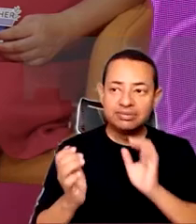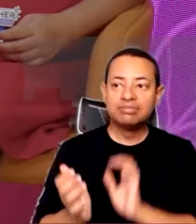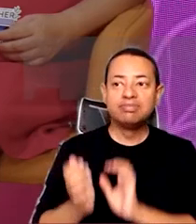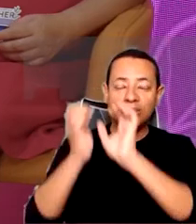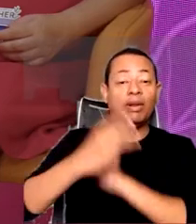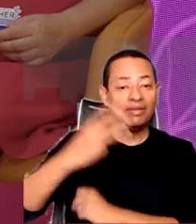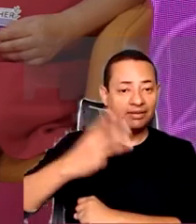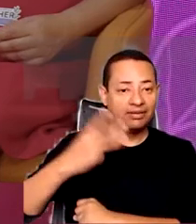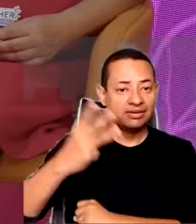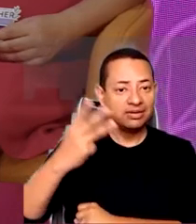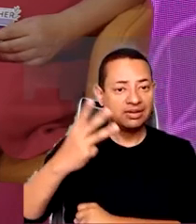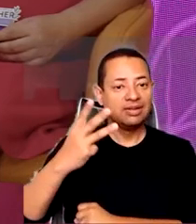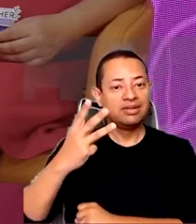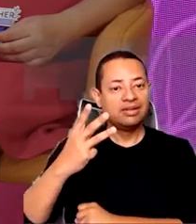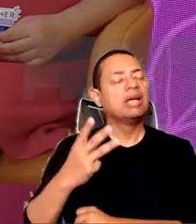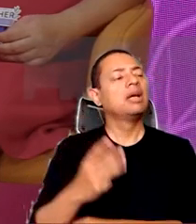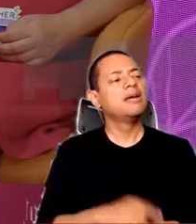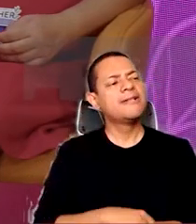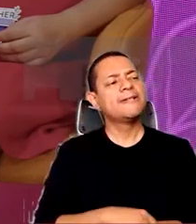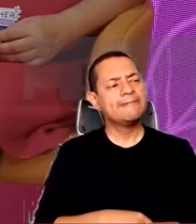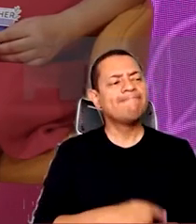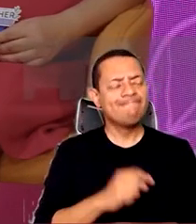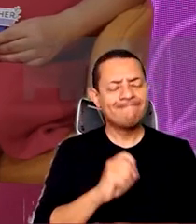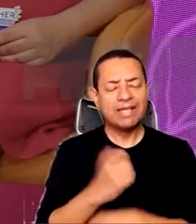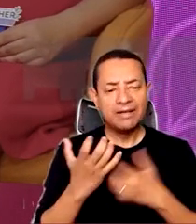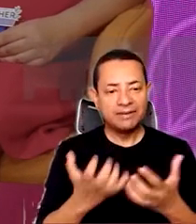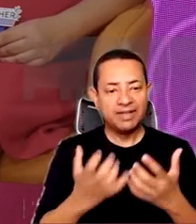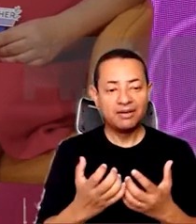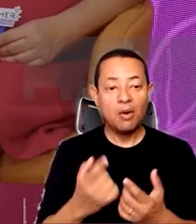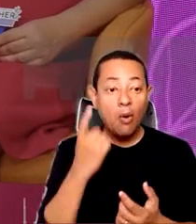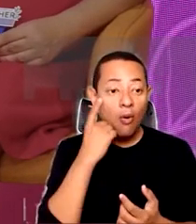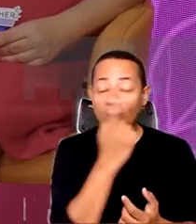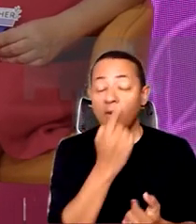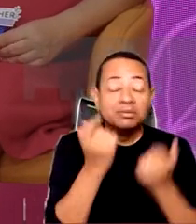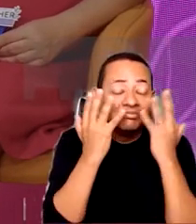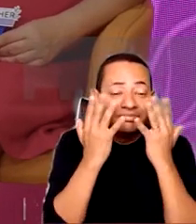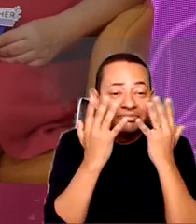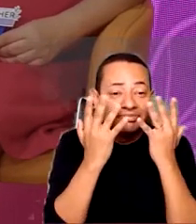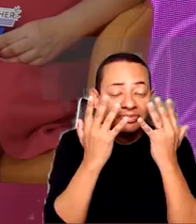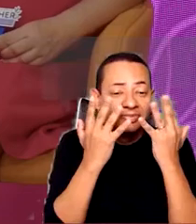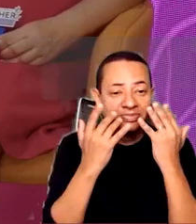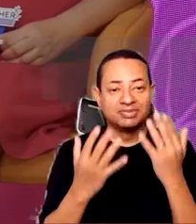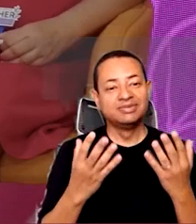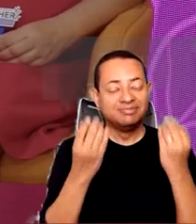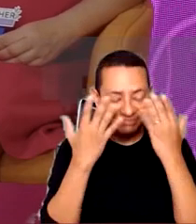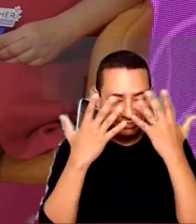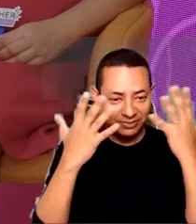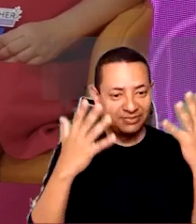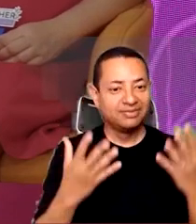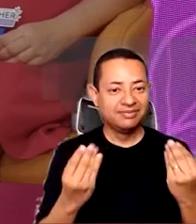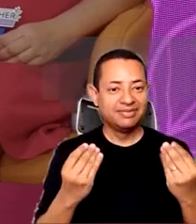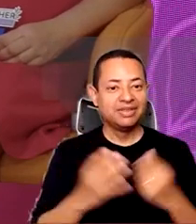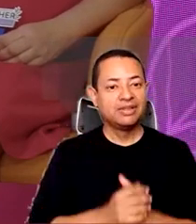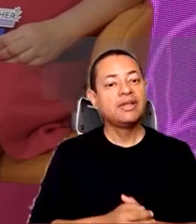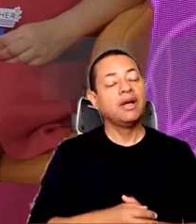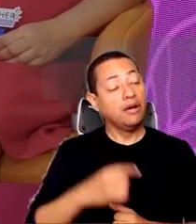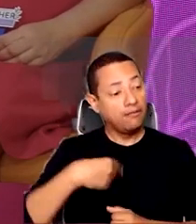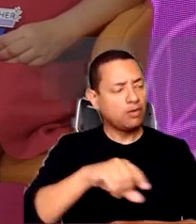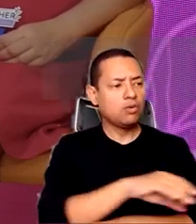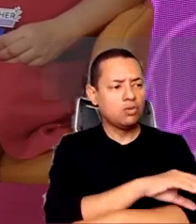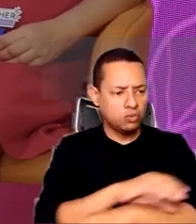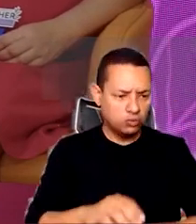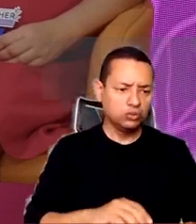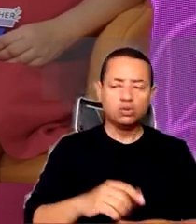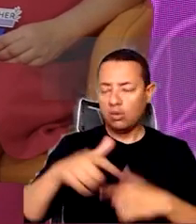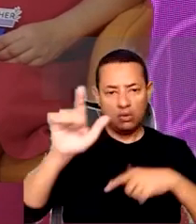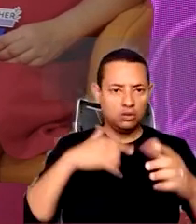lugar e eu falei é eu acho que é isso que eu quero fazer pra minha vida meu olho brilhou muito e aí eu comecei aí foi fui fui pros